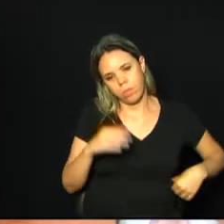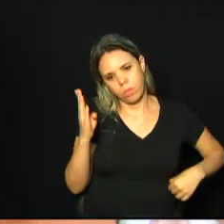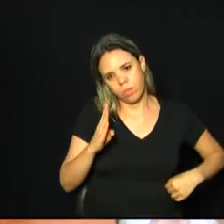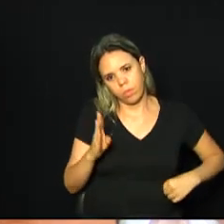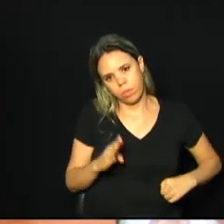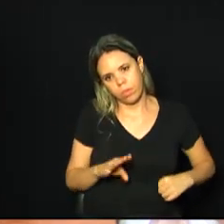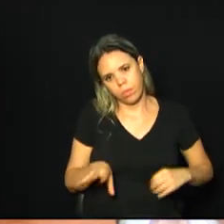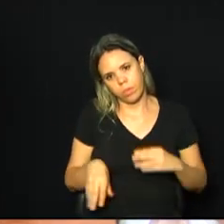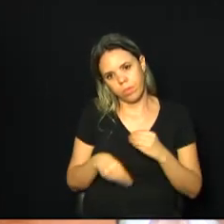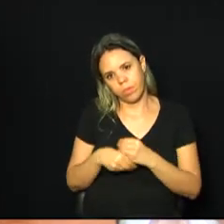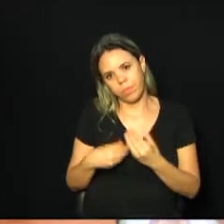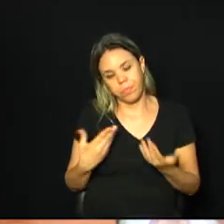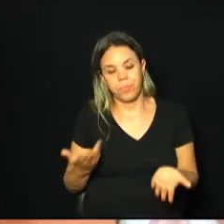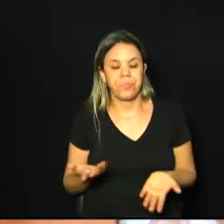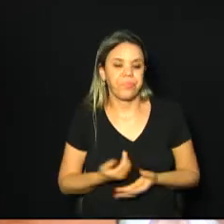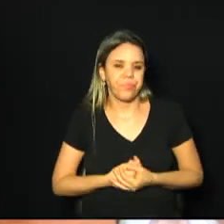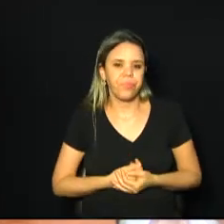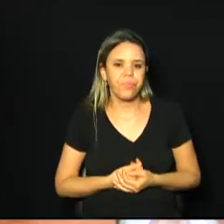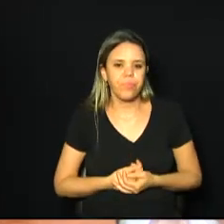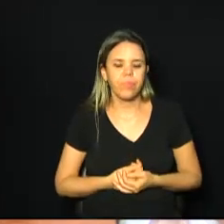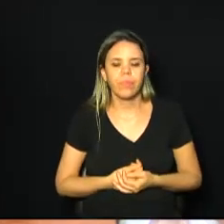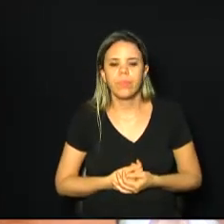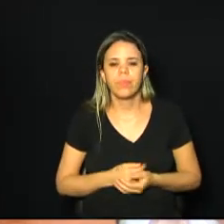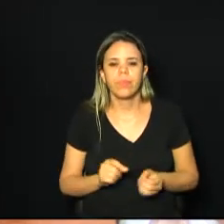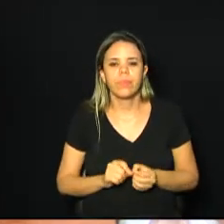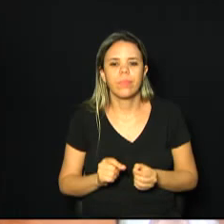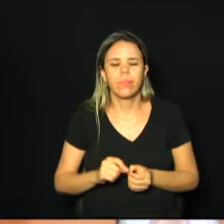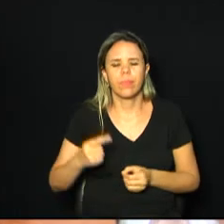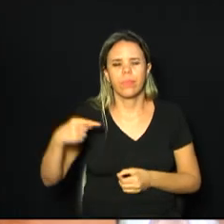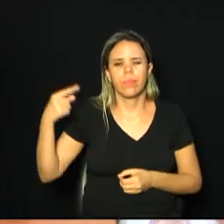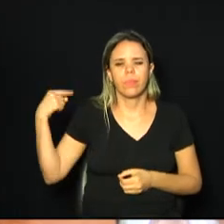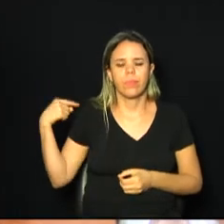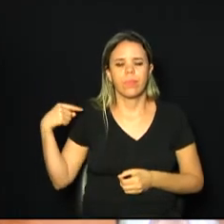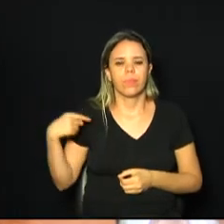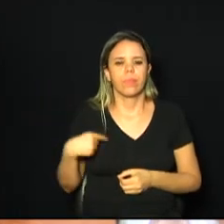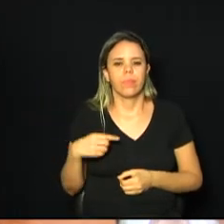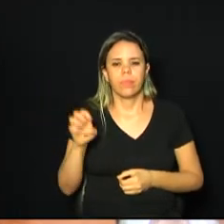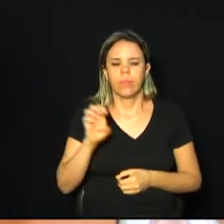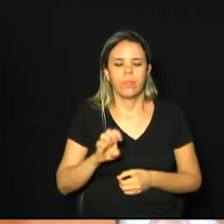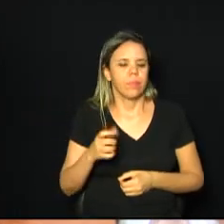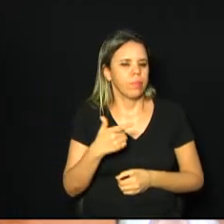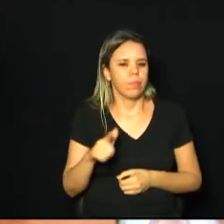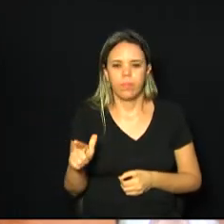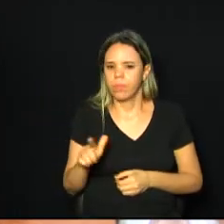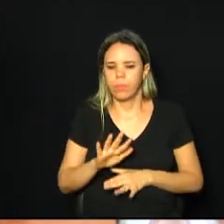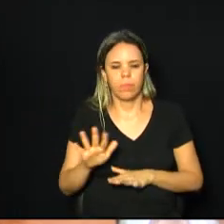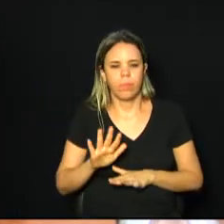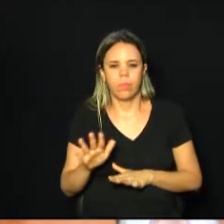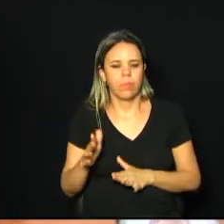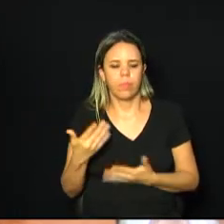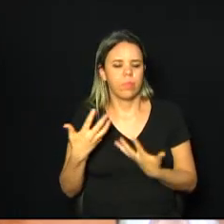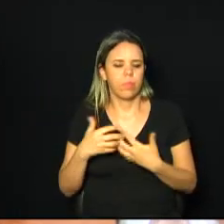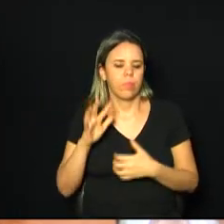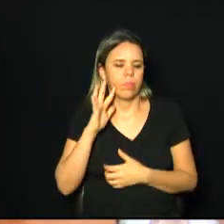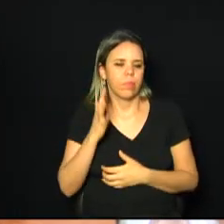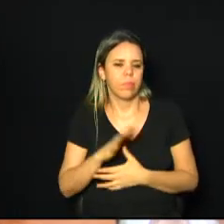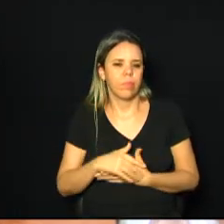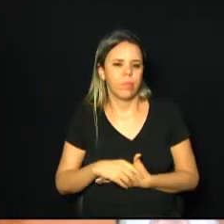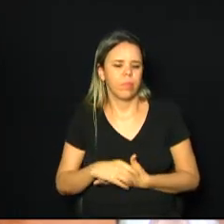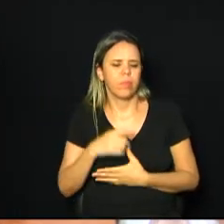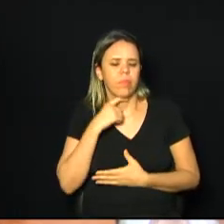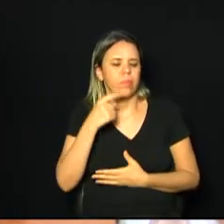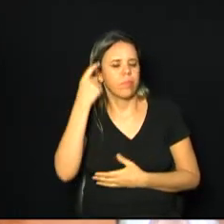Brasil. Quando se fez isso, e nem na Europa isso também é bem tratado, ninguém